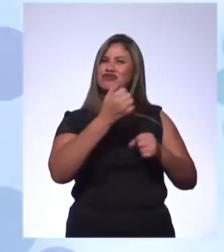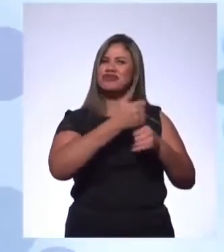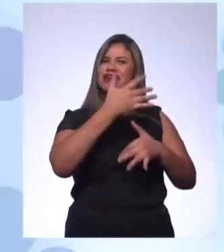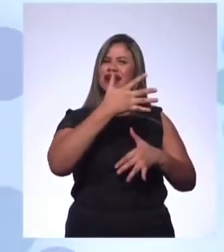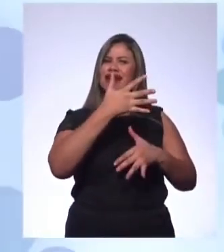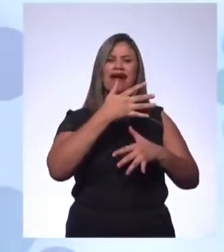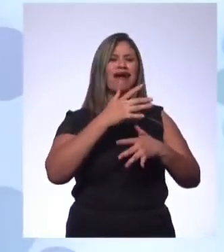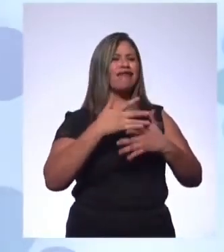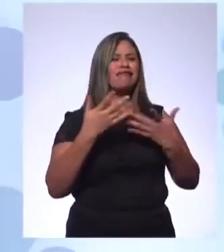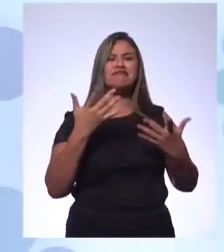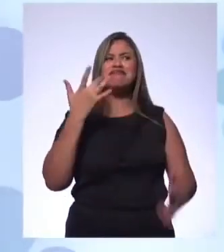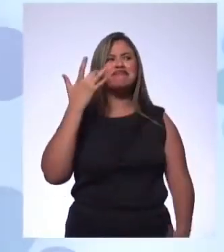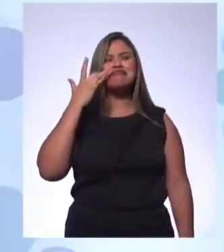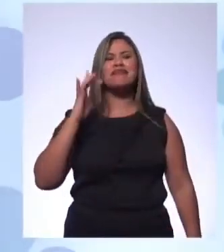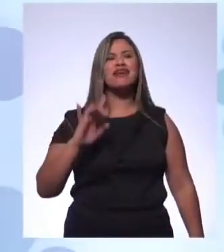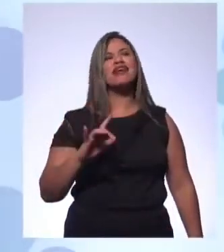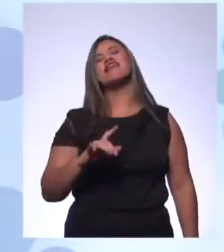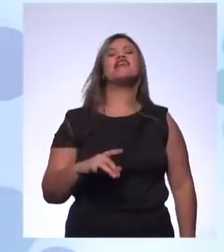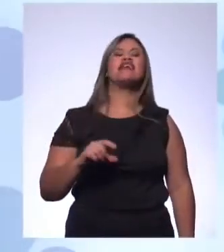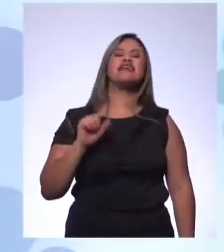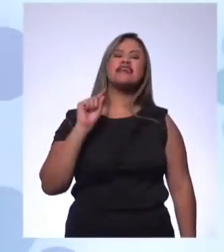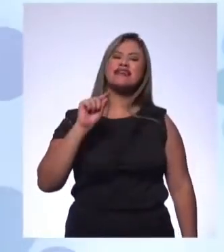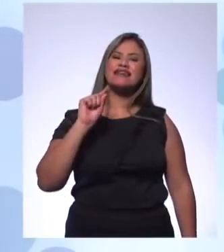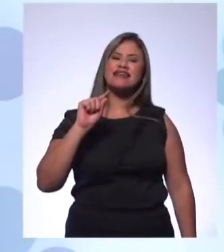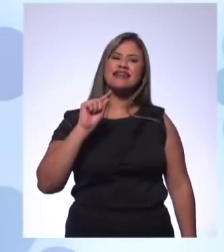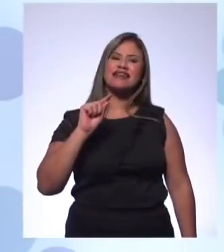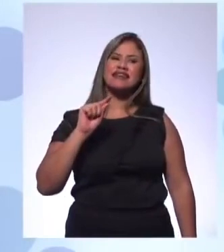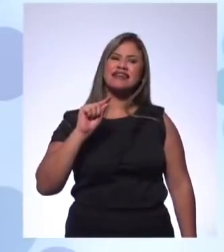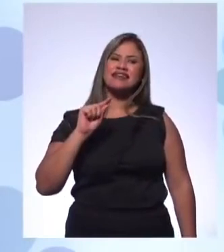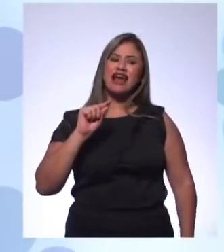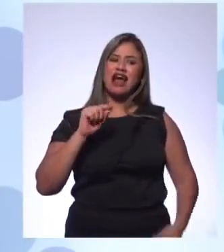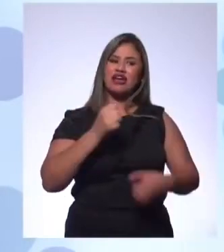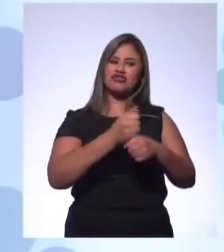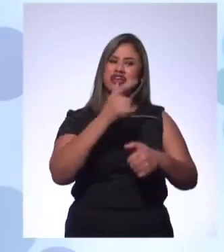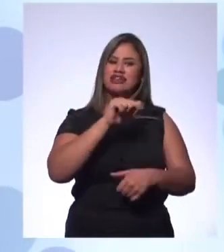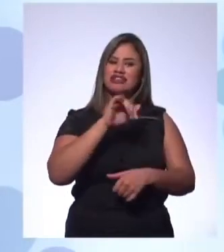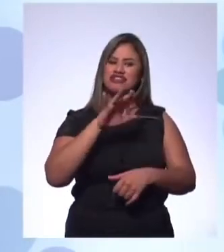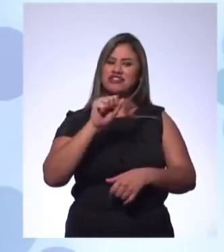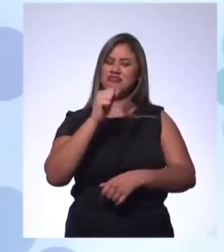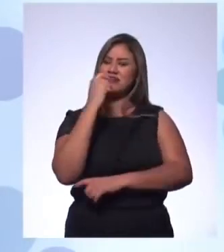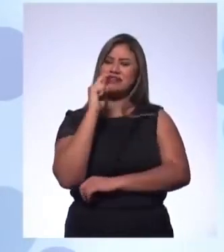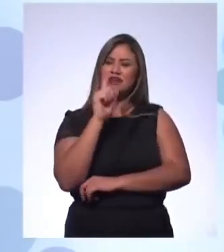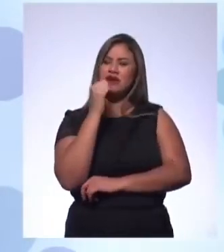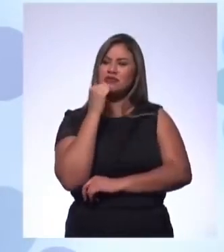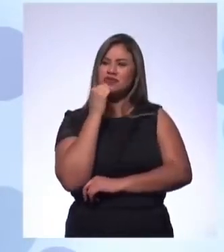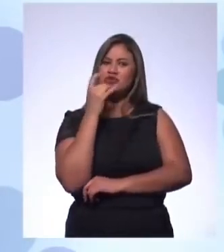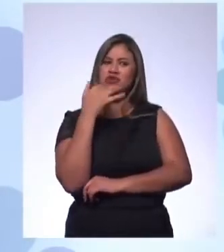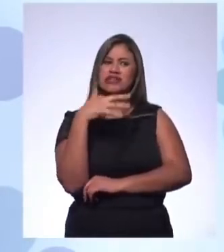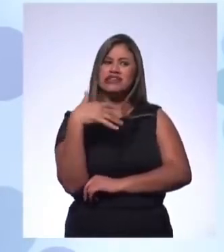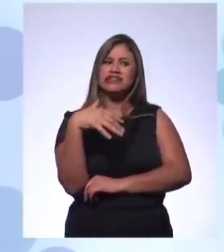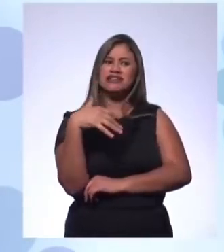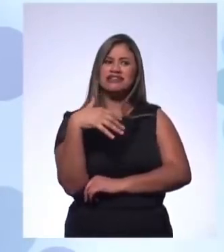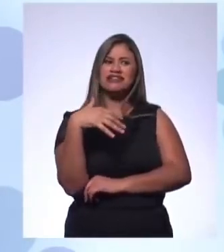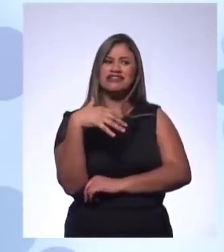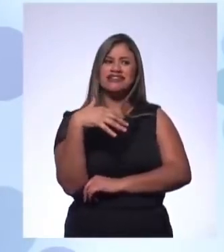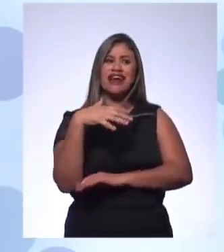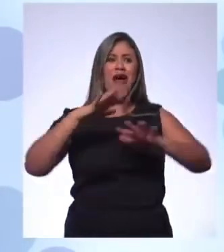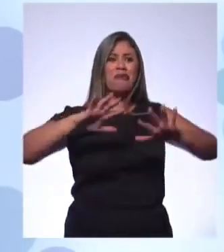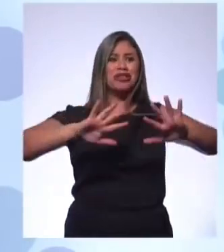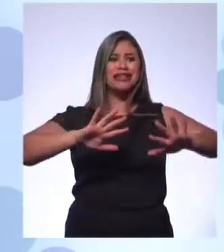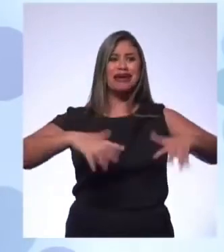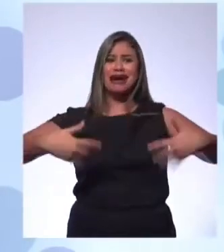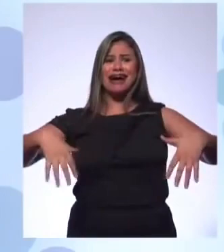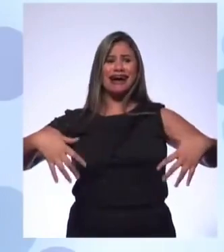aí. Estão falando do... ainda tô falando do Giba aqui ainda. Hoje não é do Giba não. Peraí. Equilíbrio perfeito. Peraí,